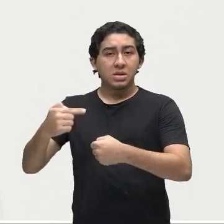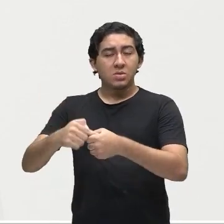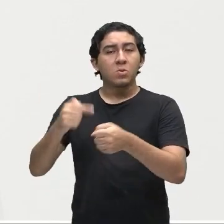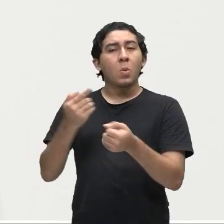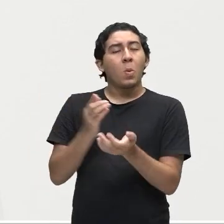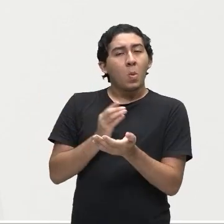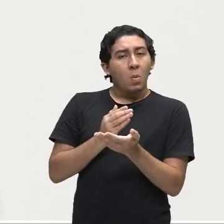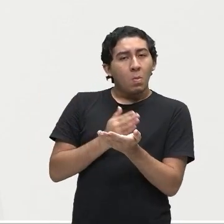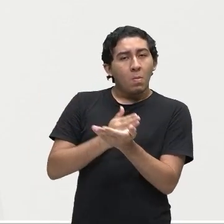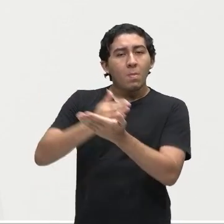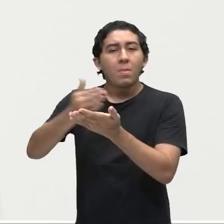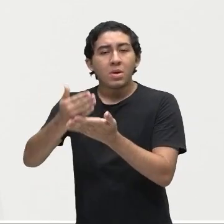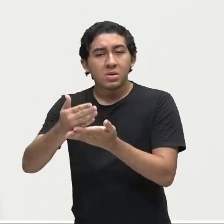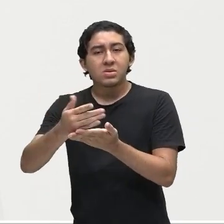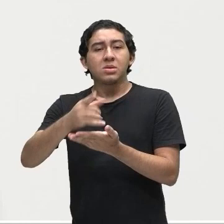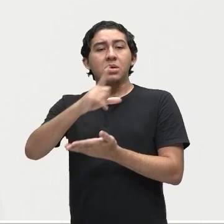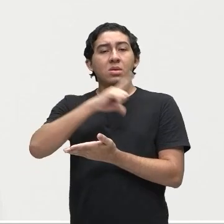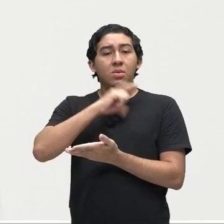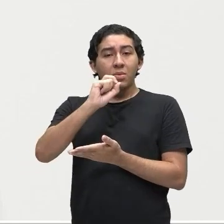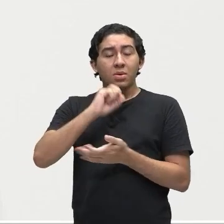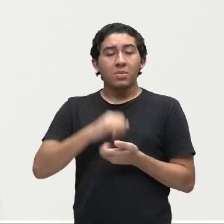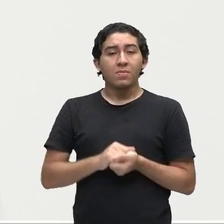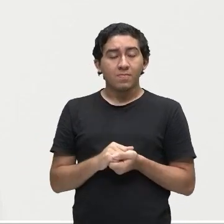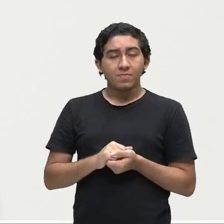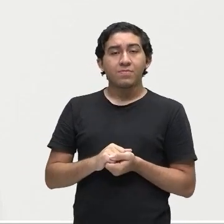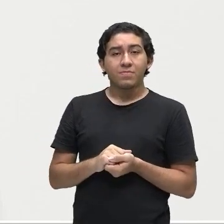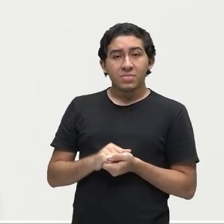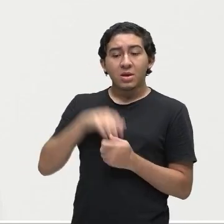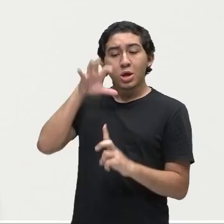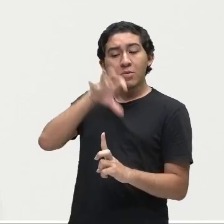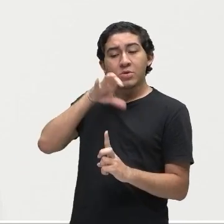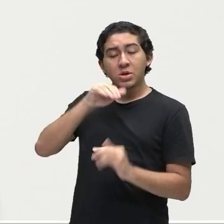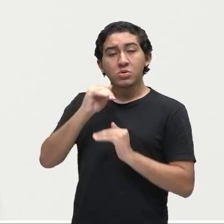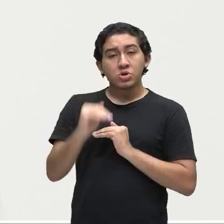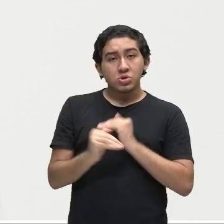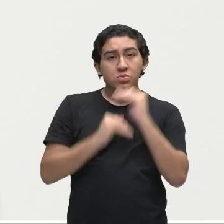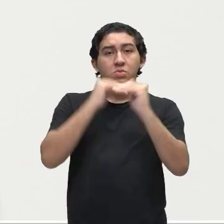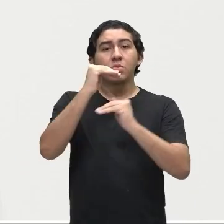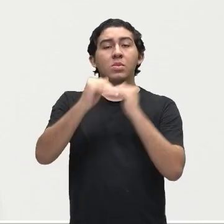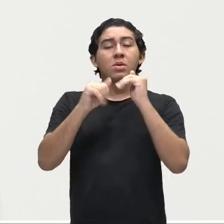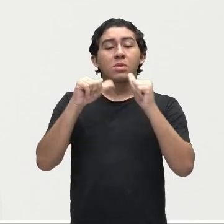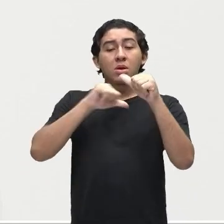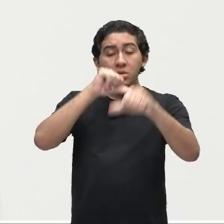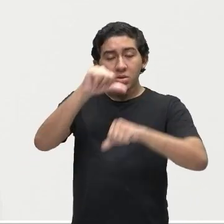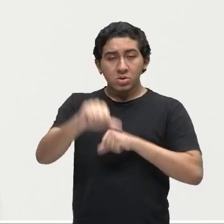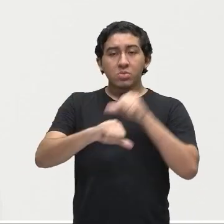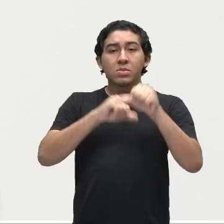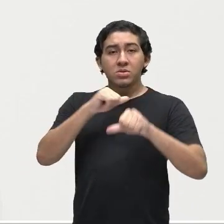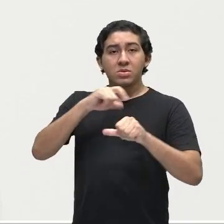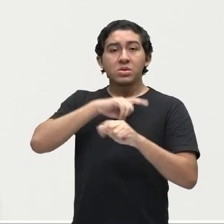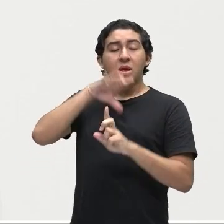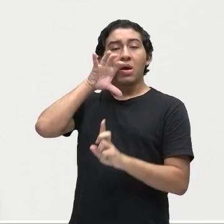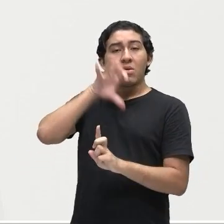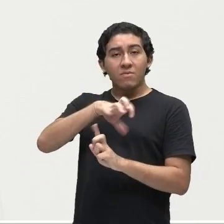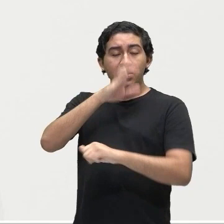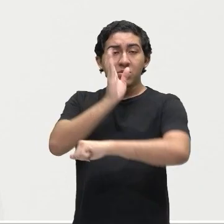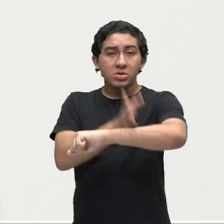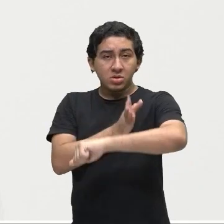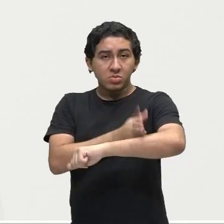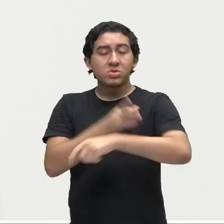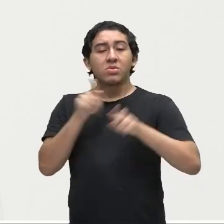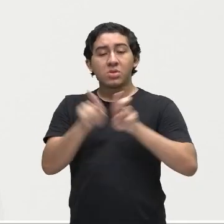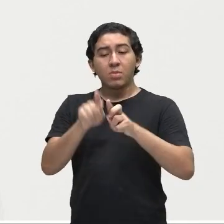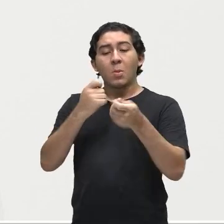cada vez mais com o desenvolvimento e as mudanças que afetariam a sociedade medieval, assim como o comércio,